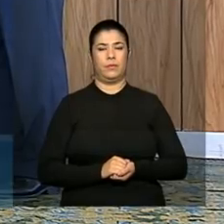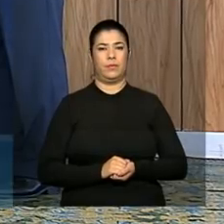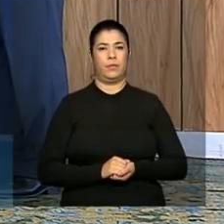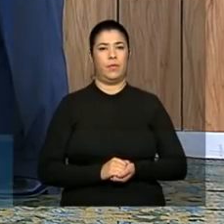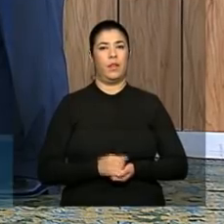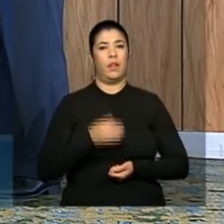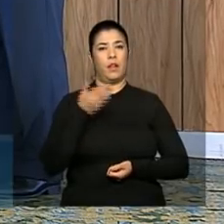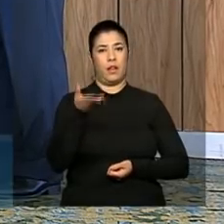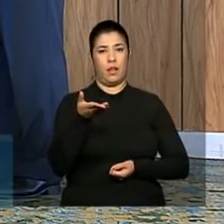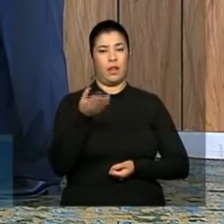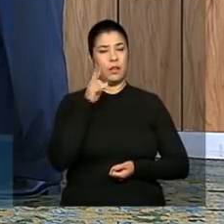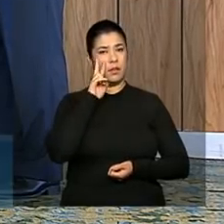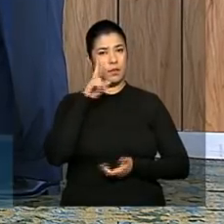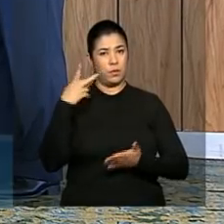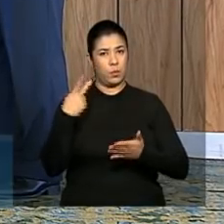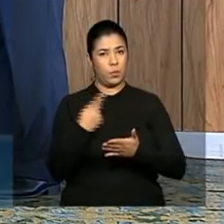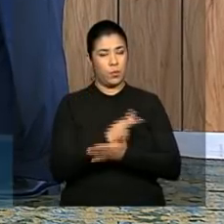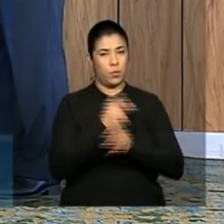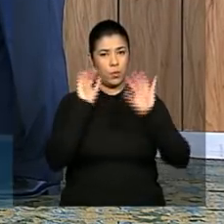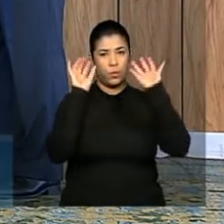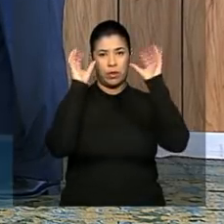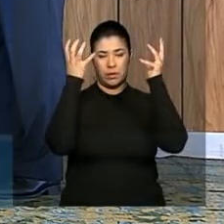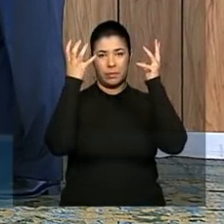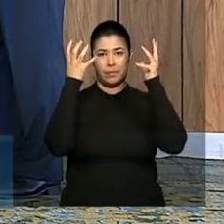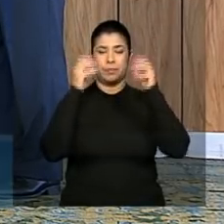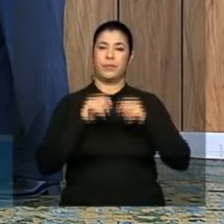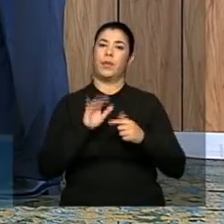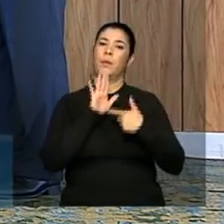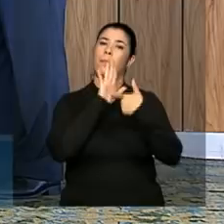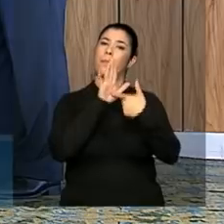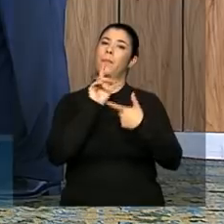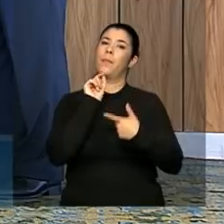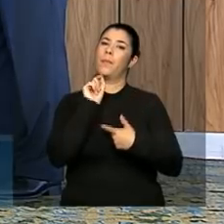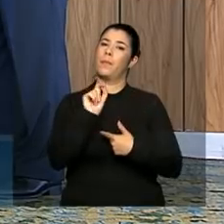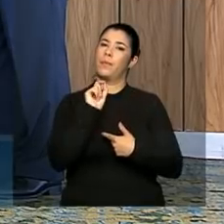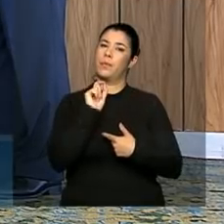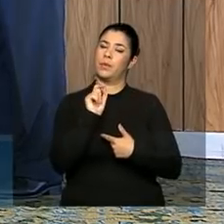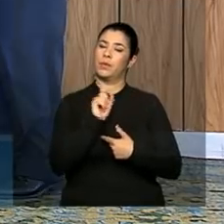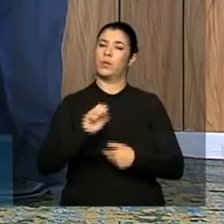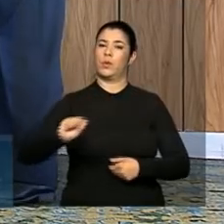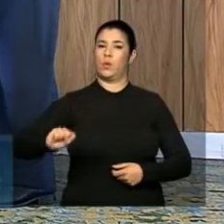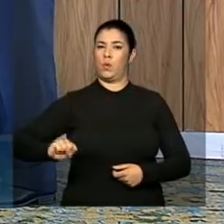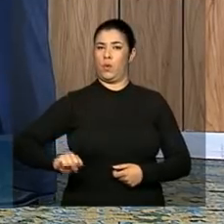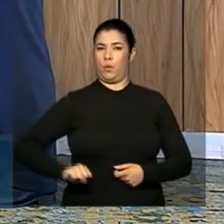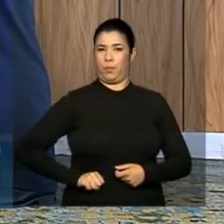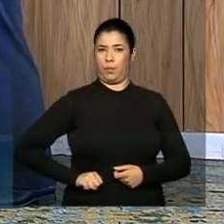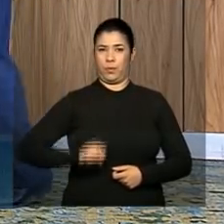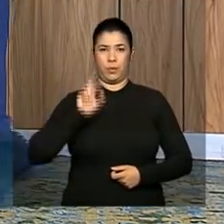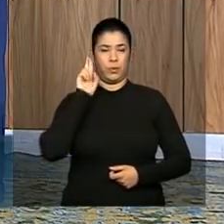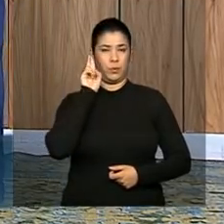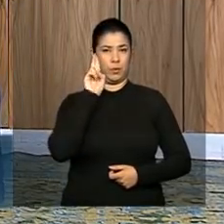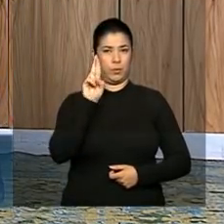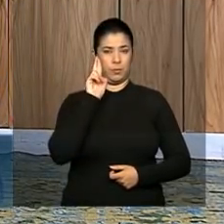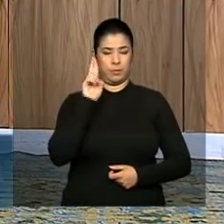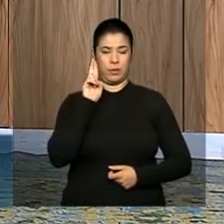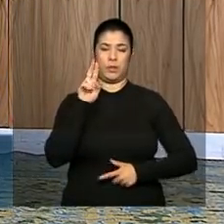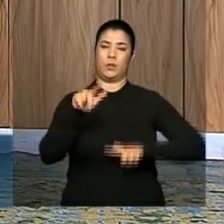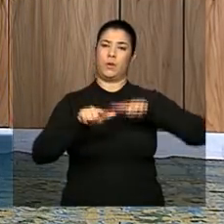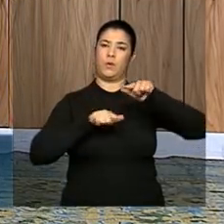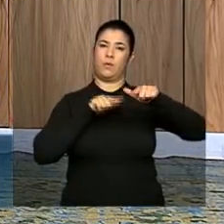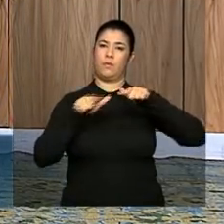Esse ato, ele faz com que o embaixador assuma oficialmente suas funções no